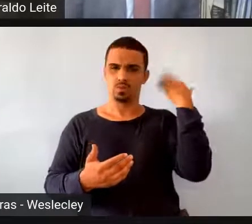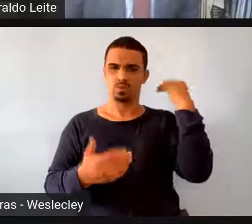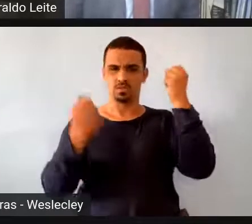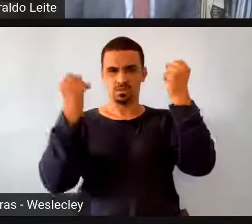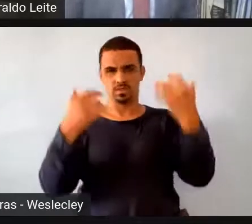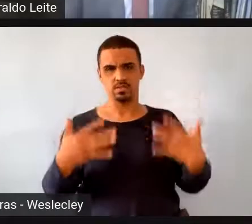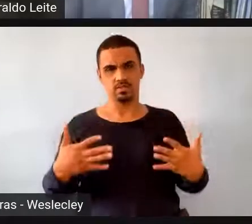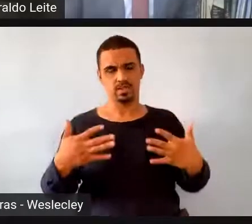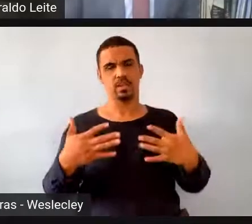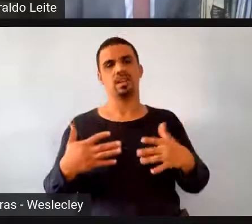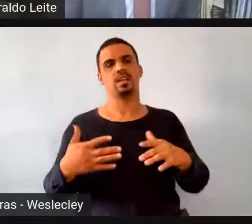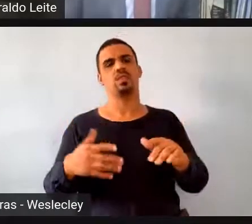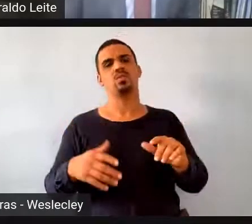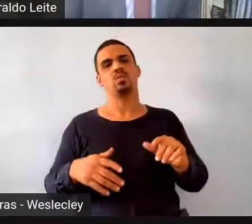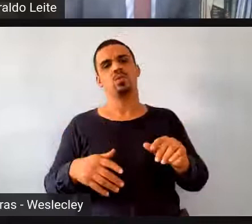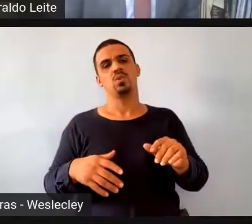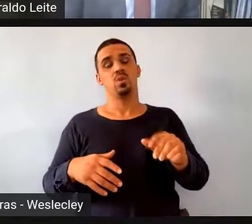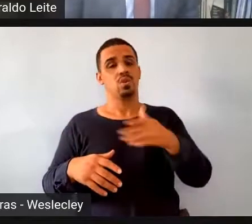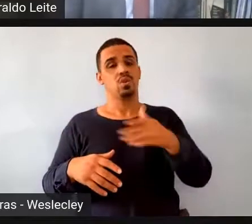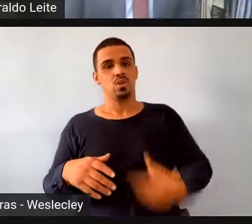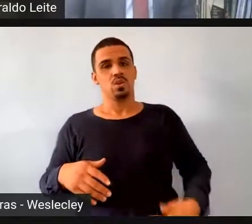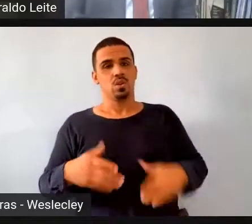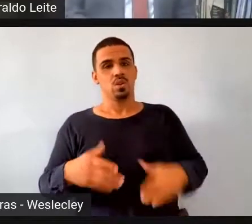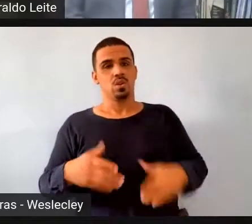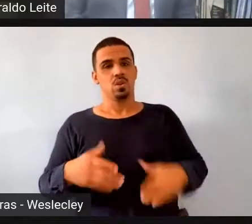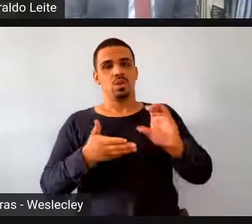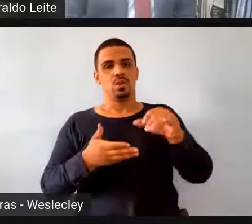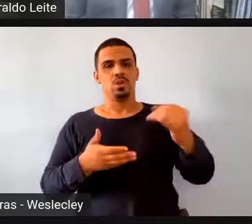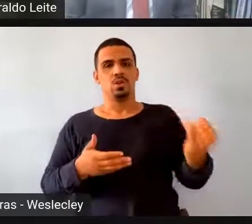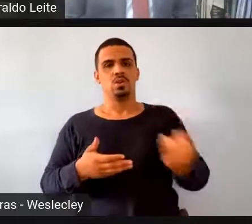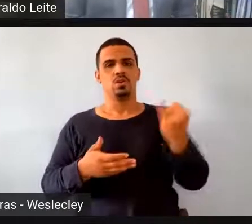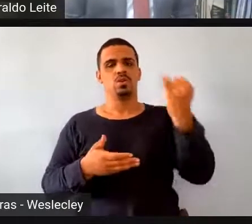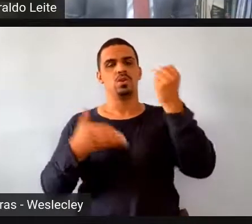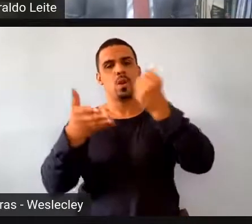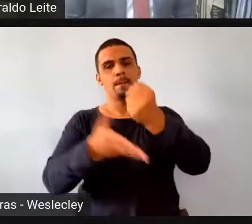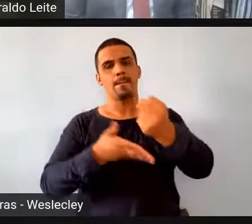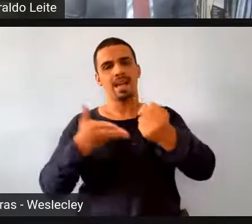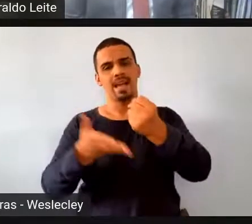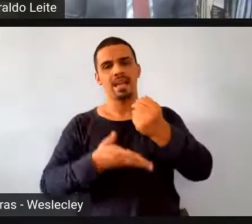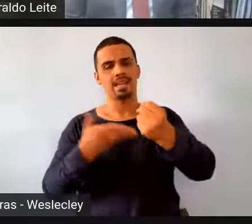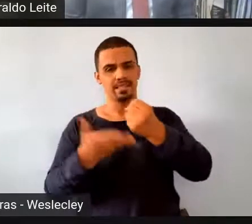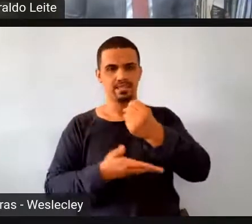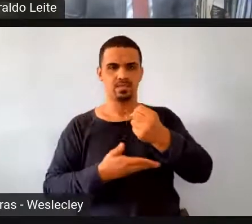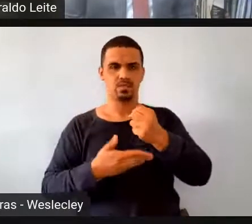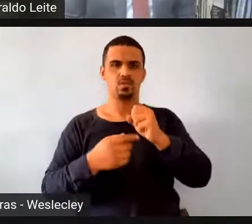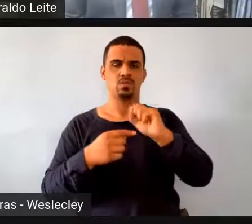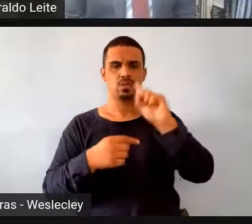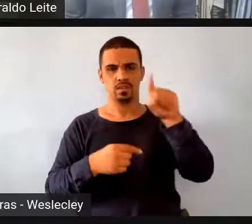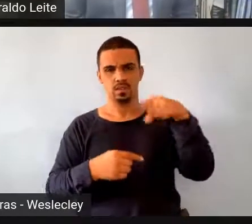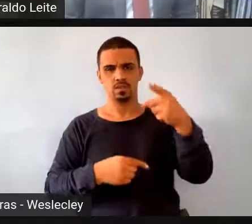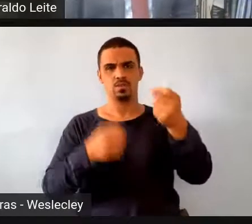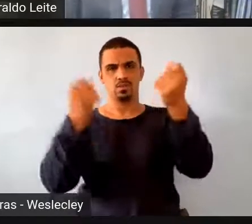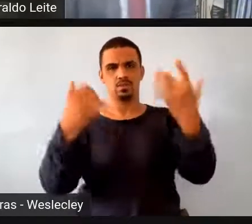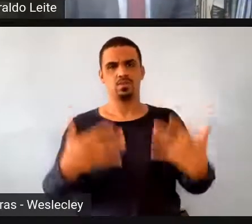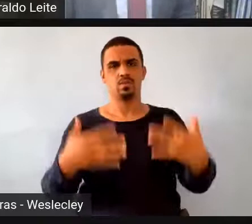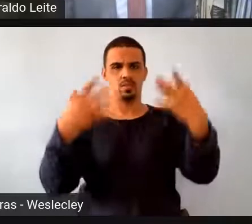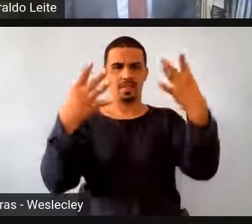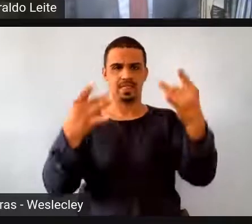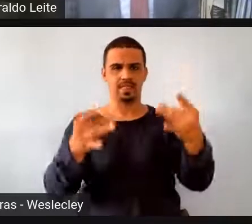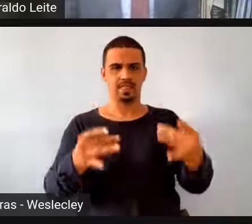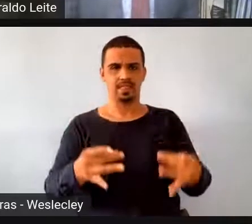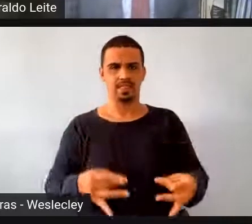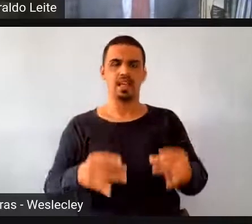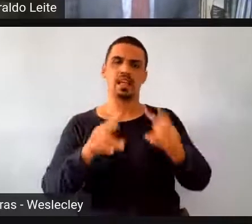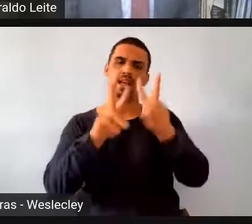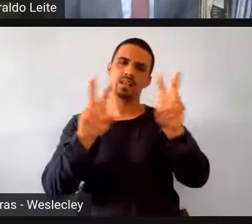como aquele colchão básico. O Caraza apresentou mais detalhes disso. Quer dizer, se você simplesmente é cada um por